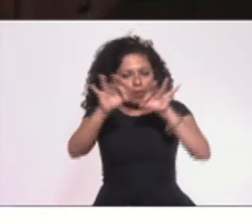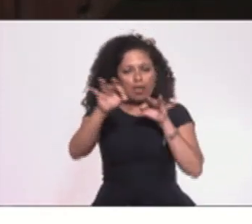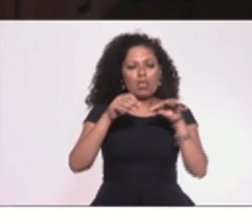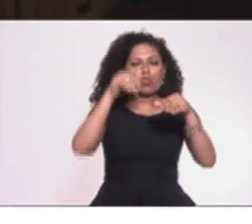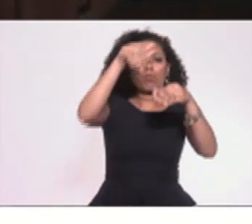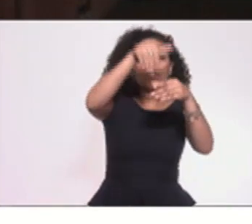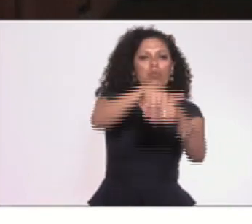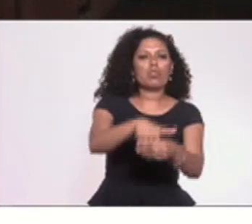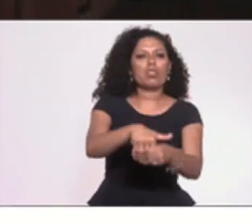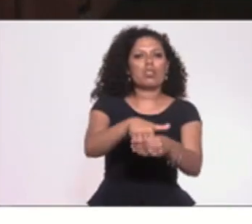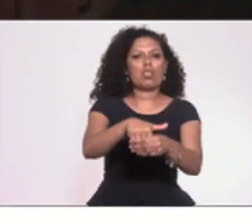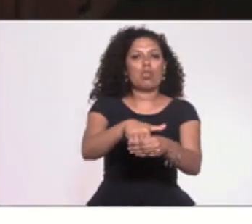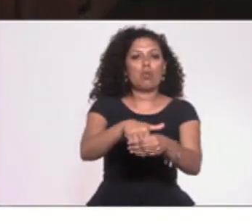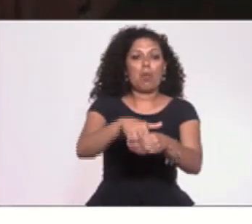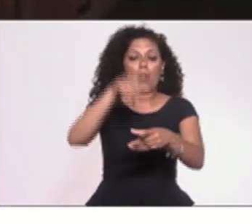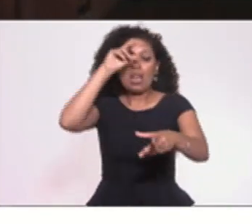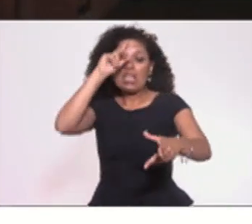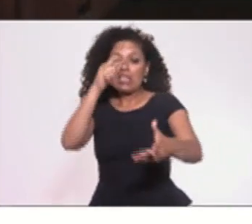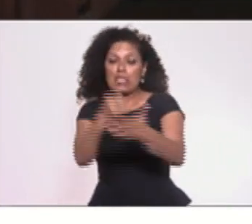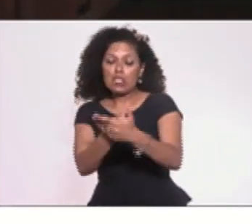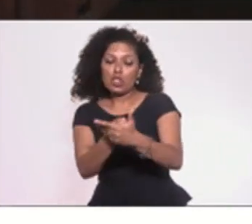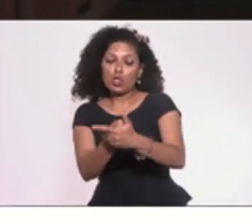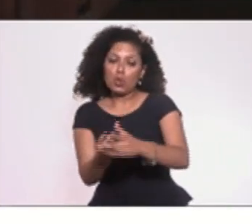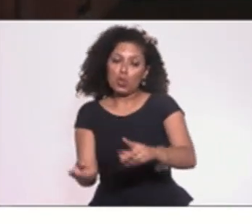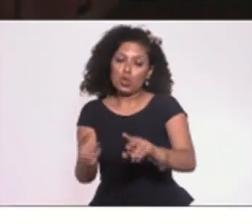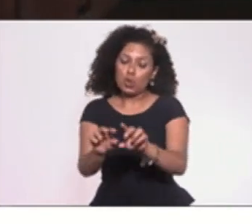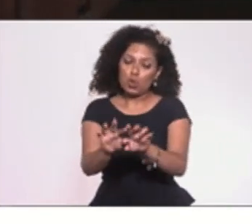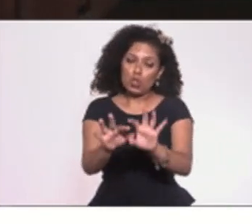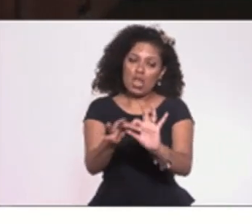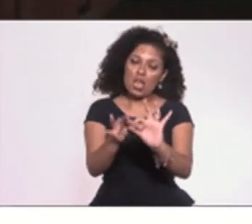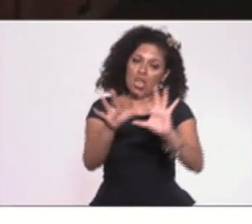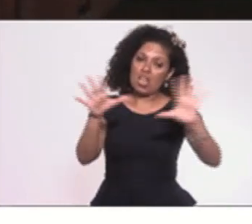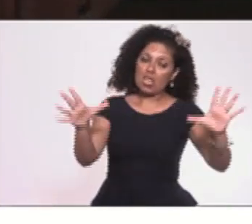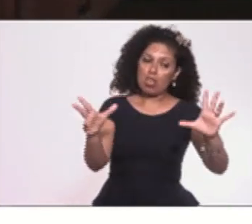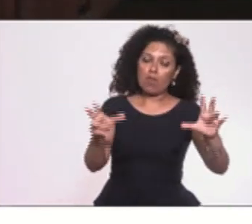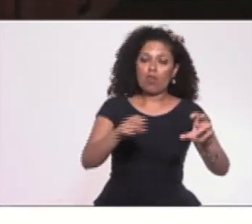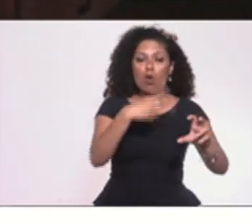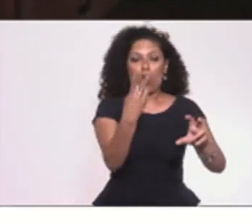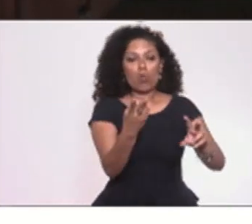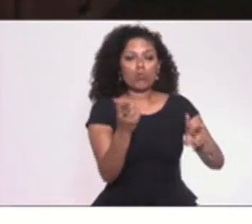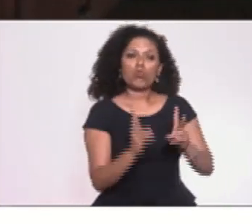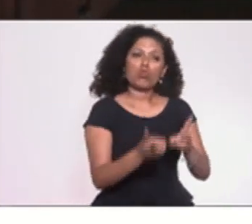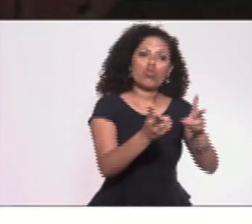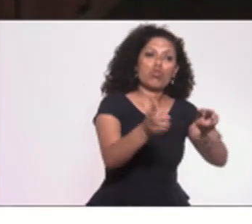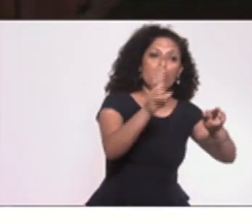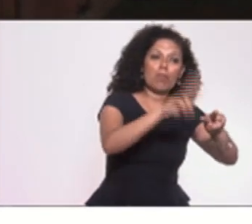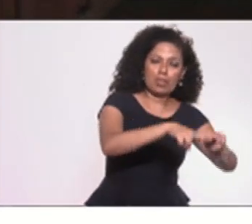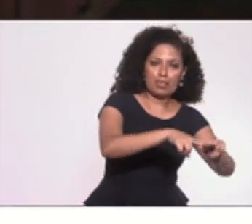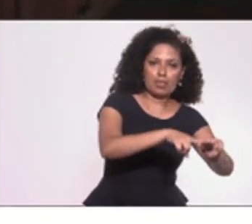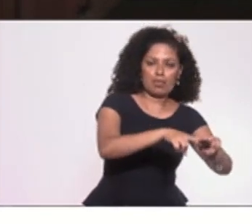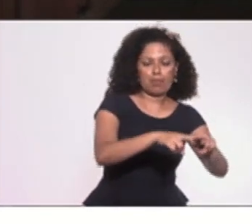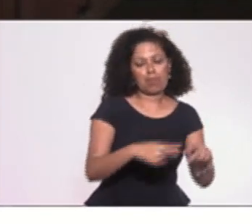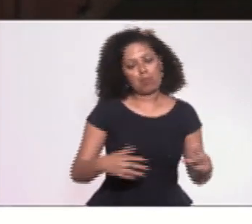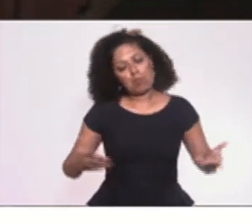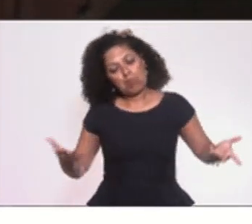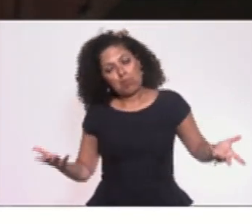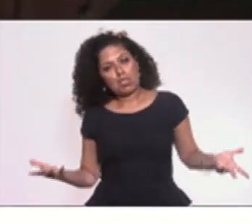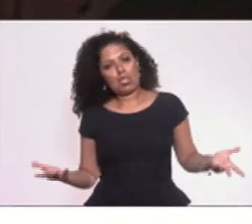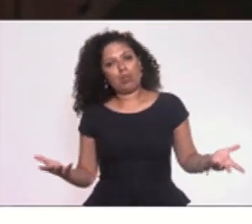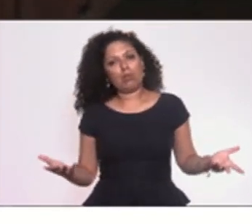votação pela soltura ou pela manutenção da prisão. Por via de